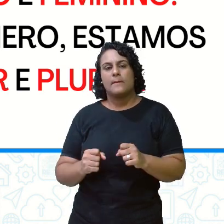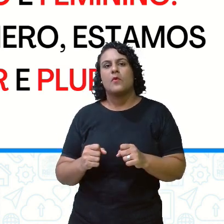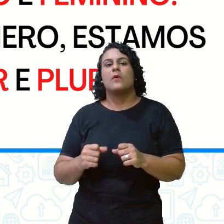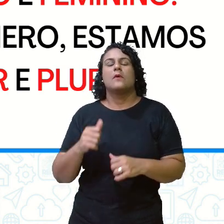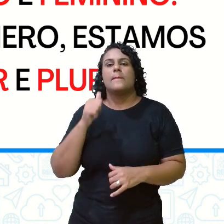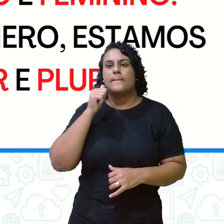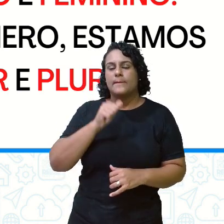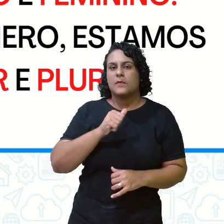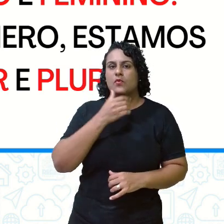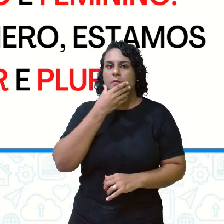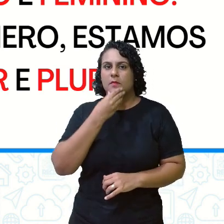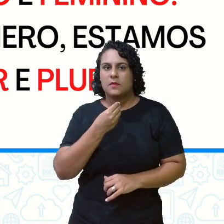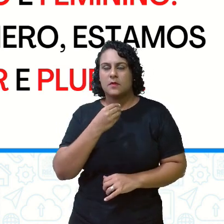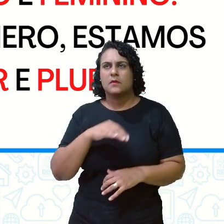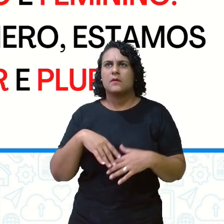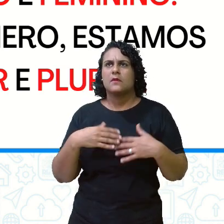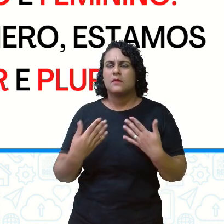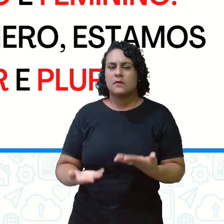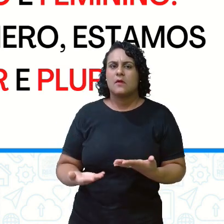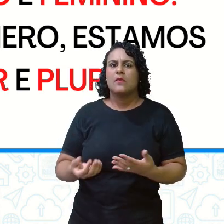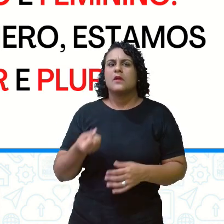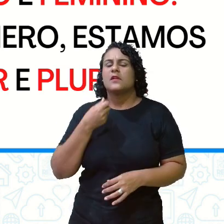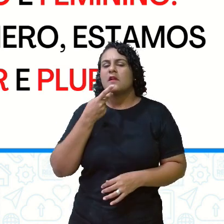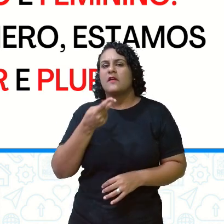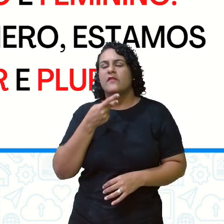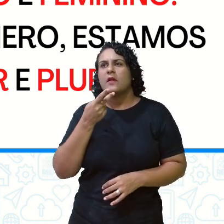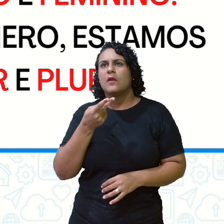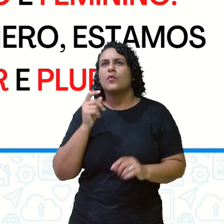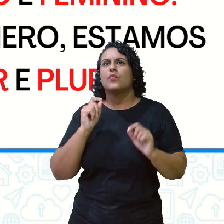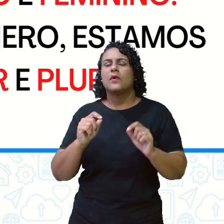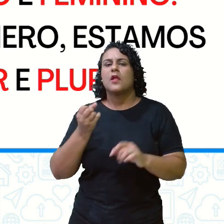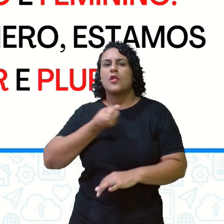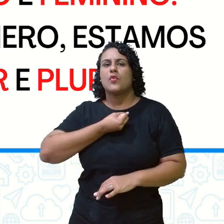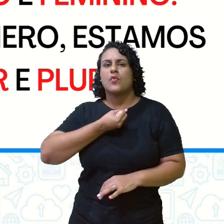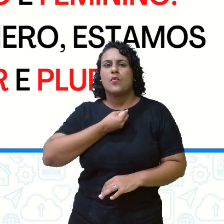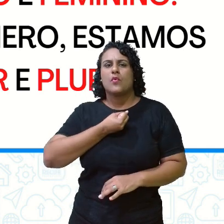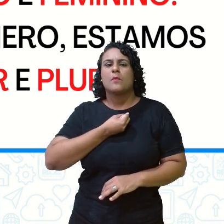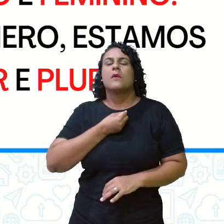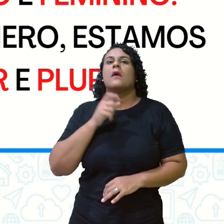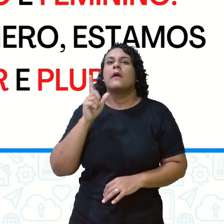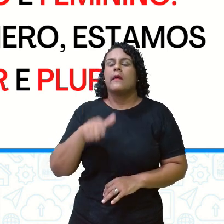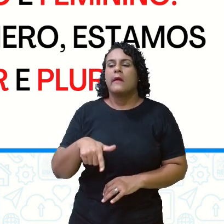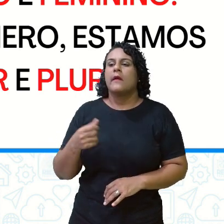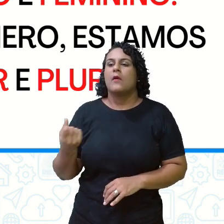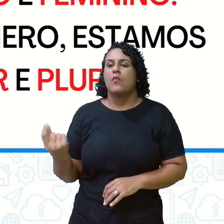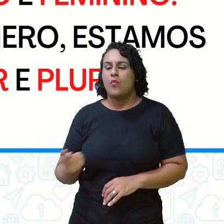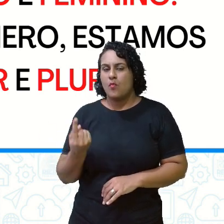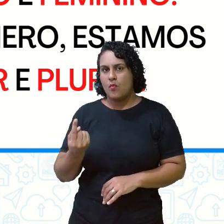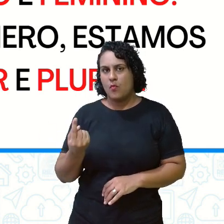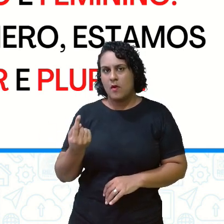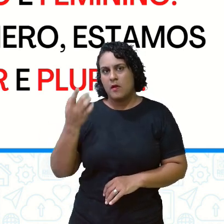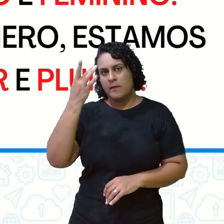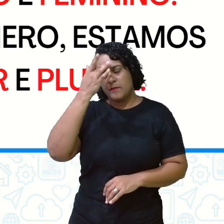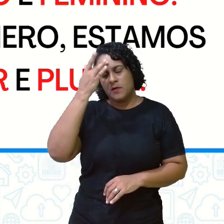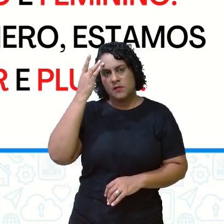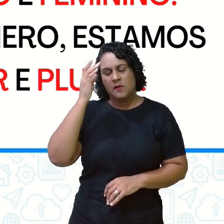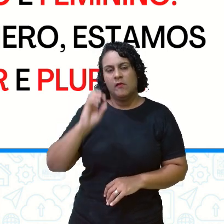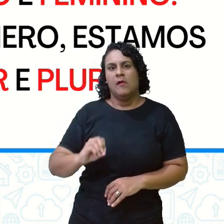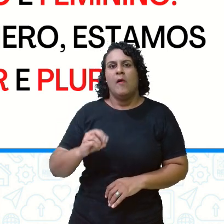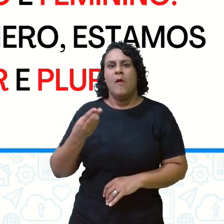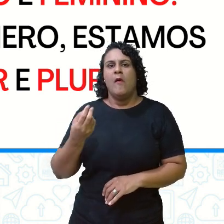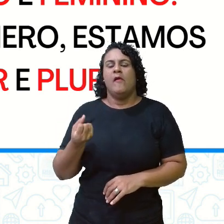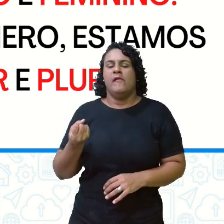feminino. E quando a gente está falando em número, a gente está se referindo ao singular, que é apenas um, ou